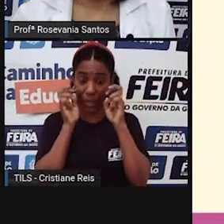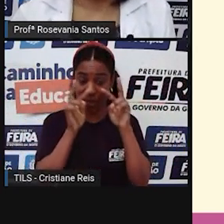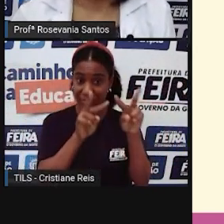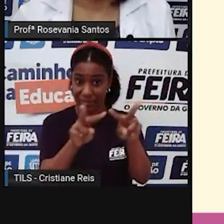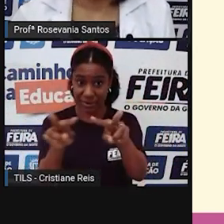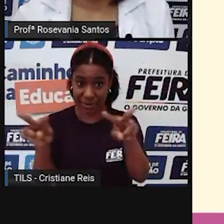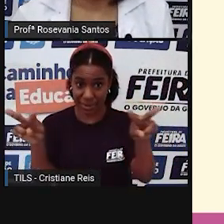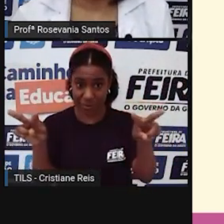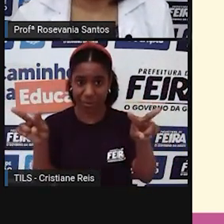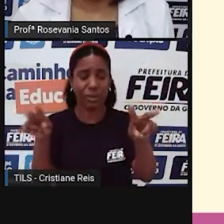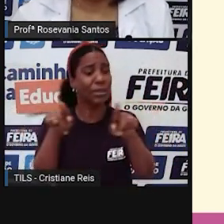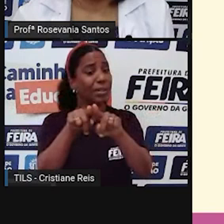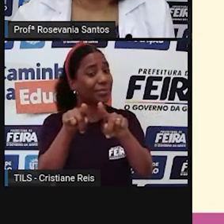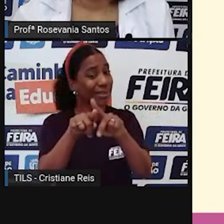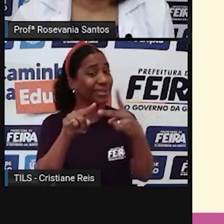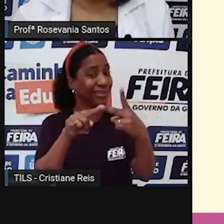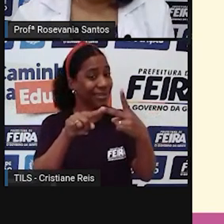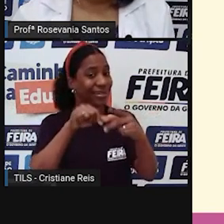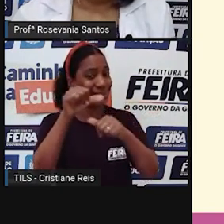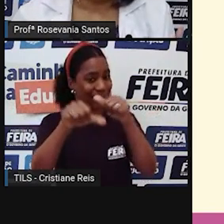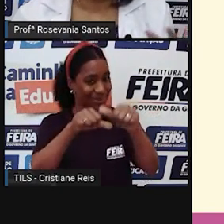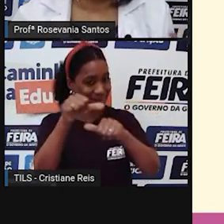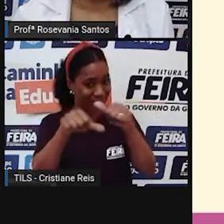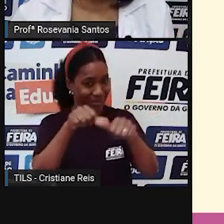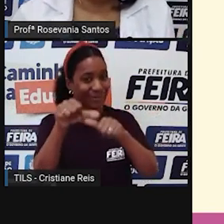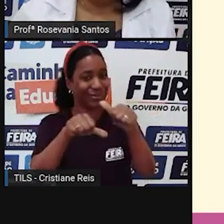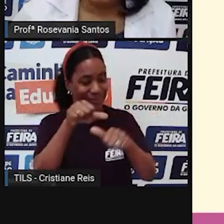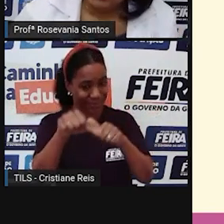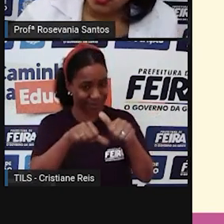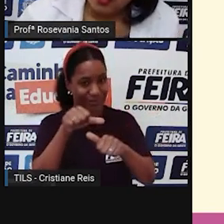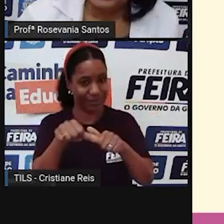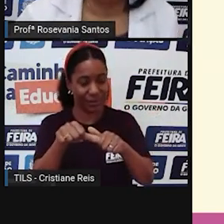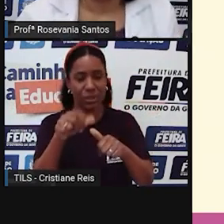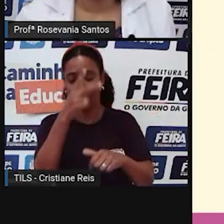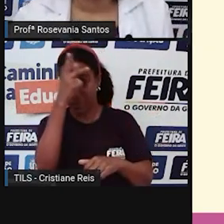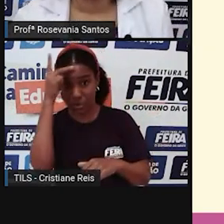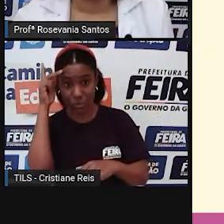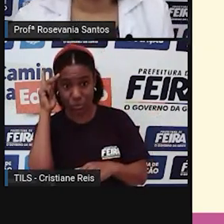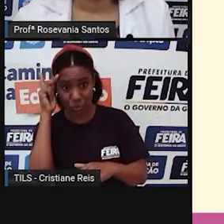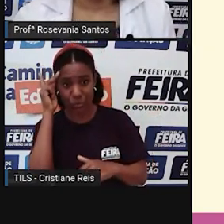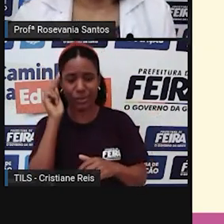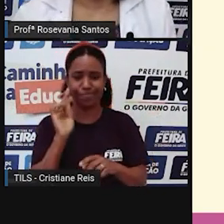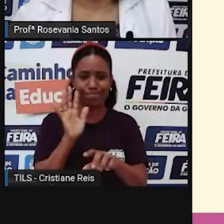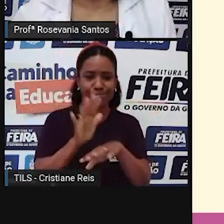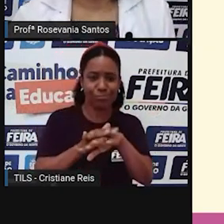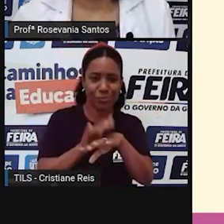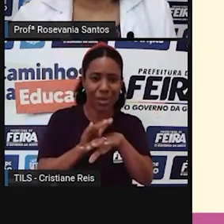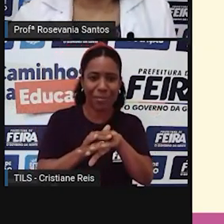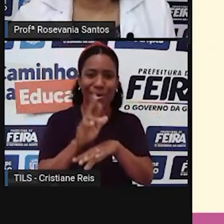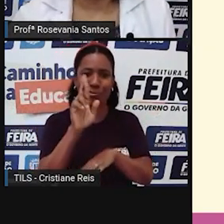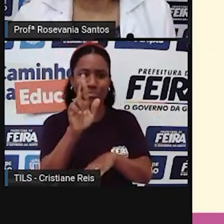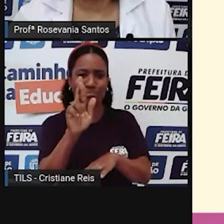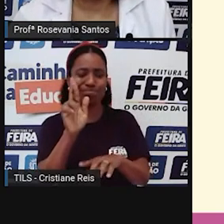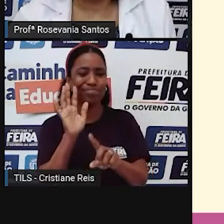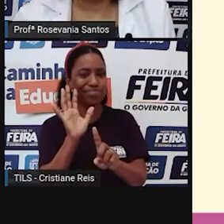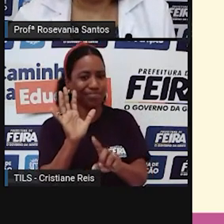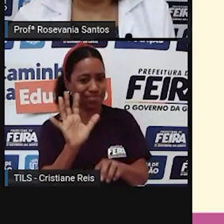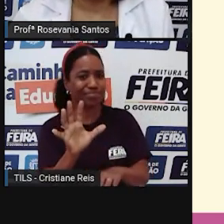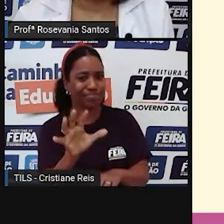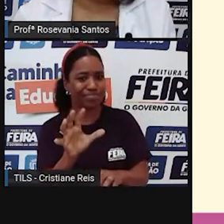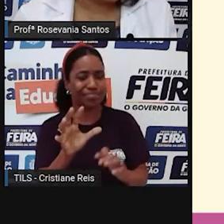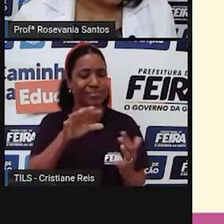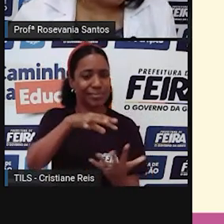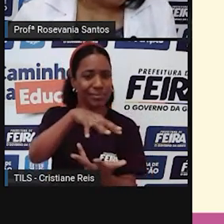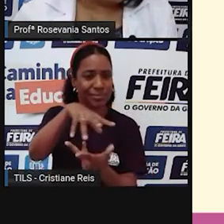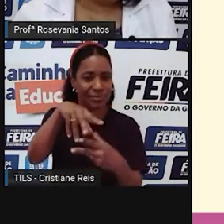pelas alterações que nelas são feitas, que é a atuação do homem, né, nesse espaço, que é resultante dessa ação do